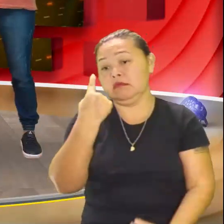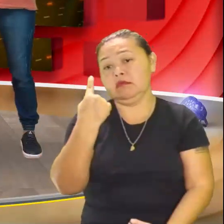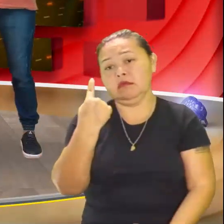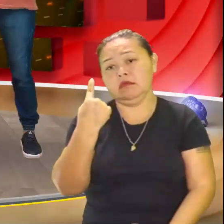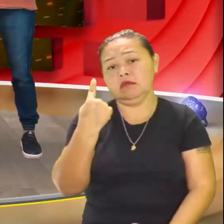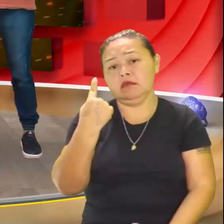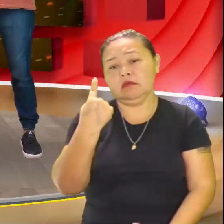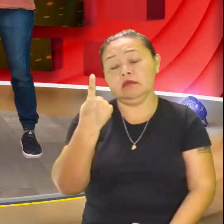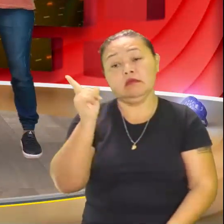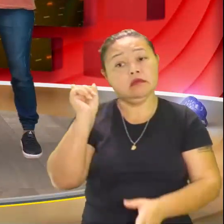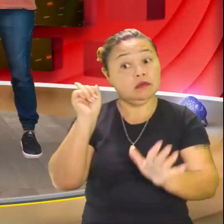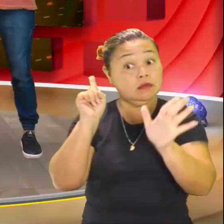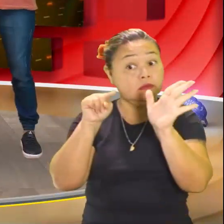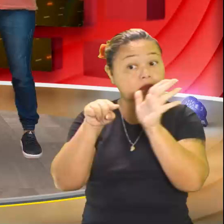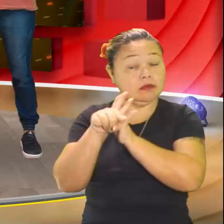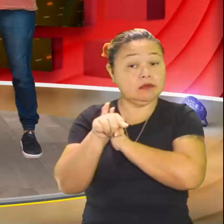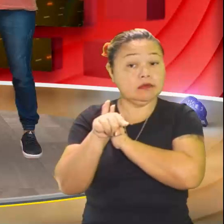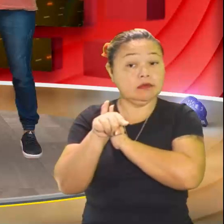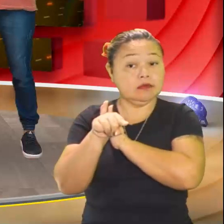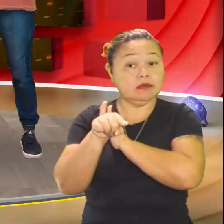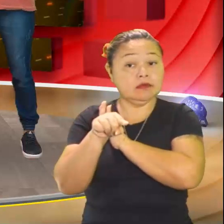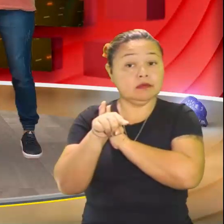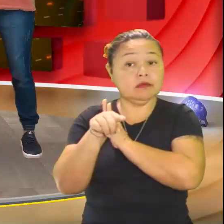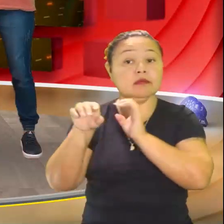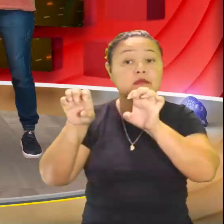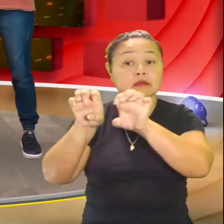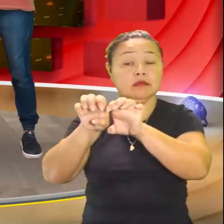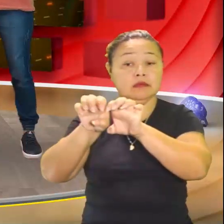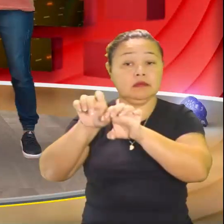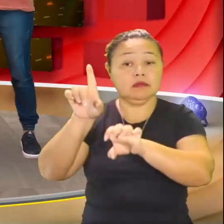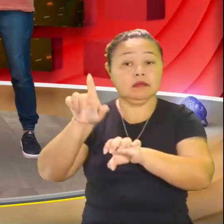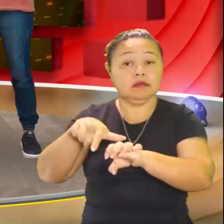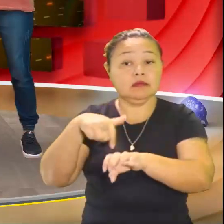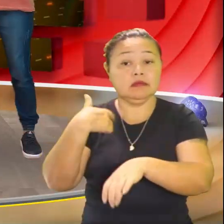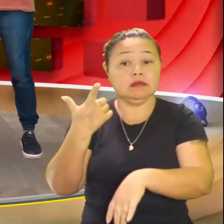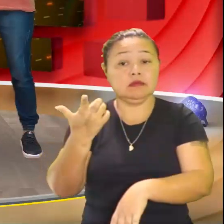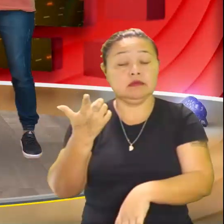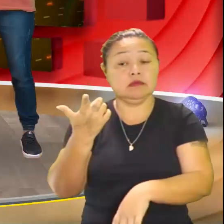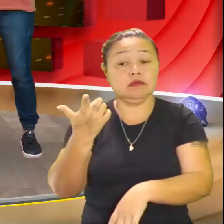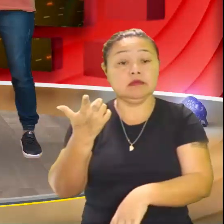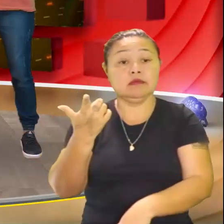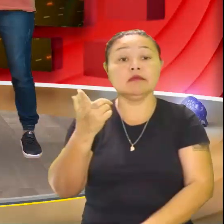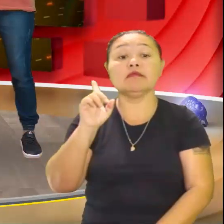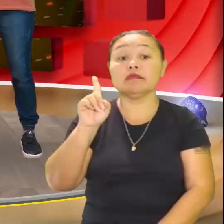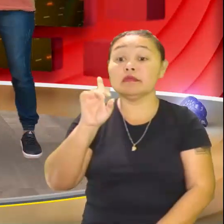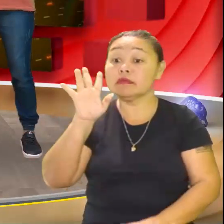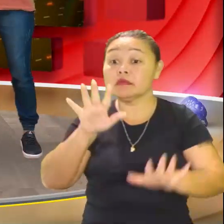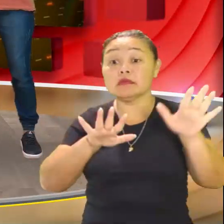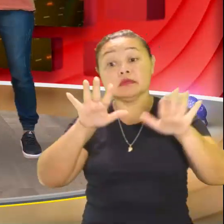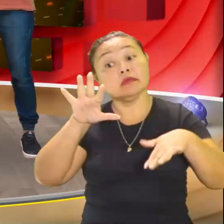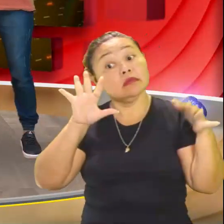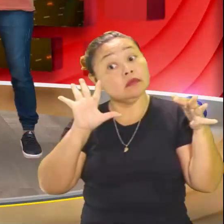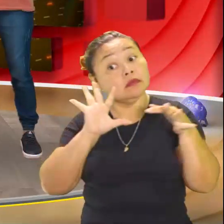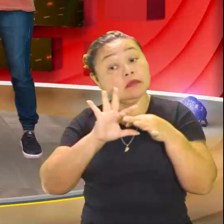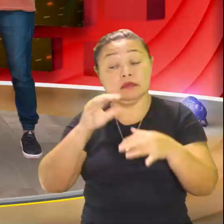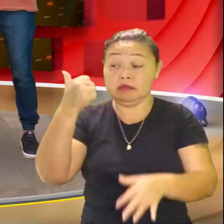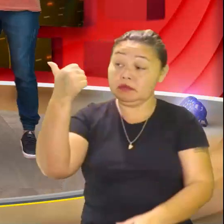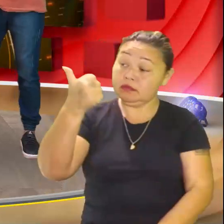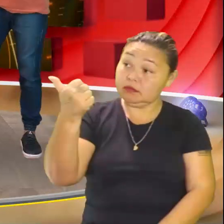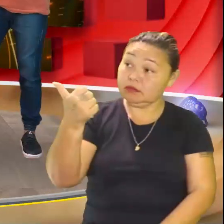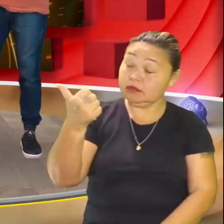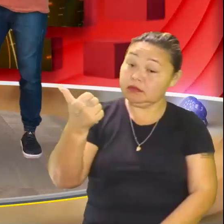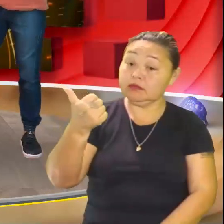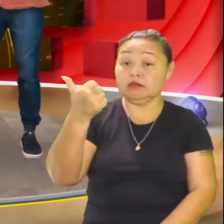mas eu vou fazer uma pergunta. Nessa equação modular, é qual equação? É qual a equação? Então depende. É do primeiro?